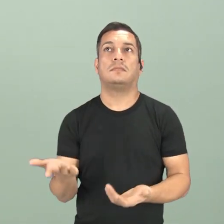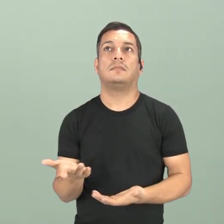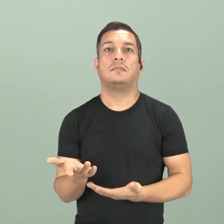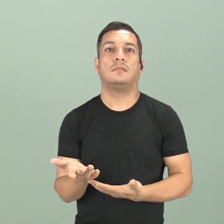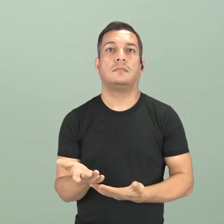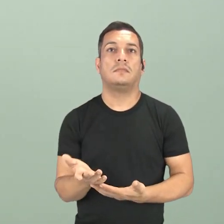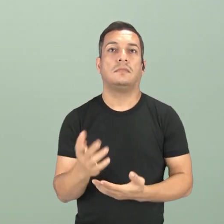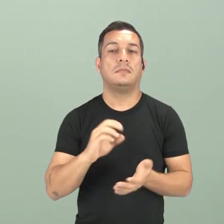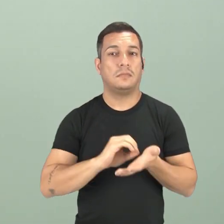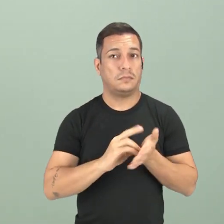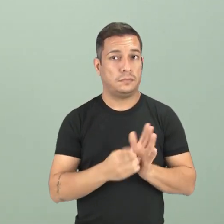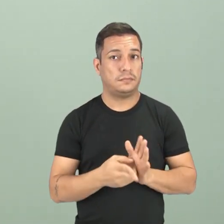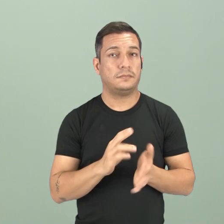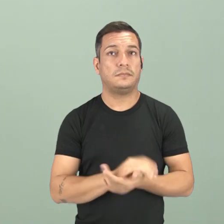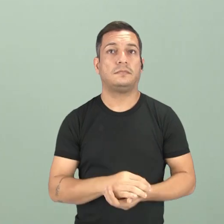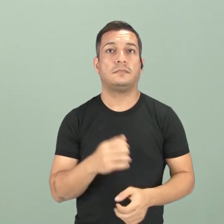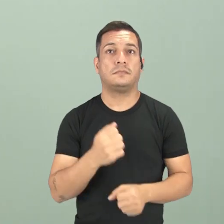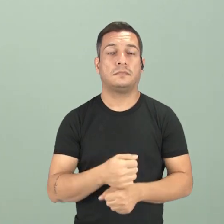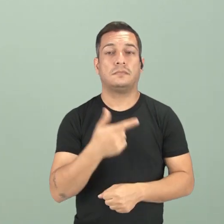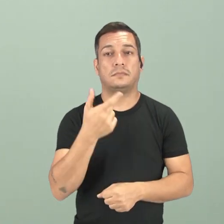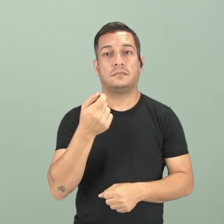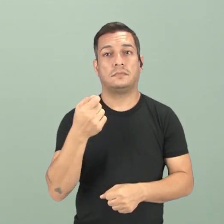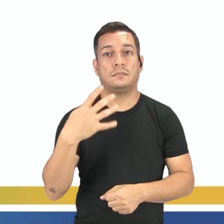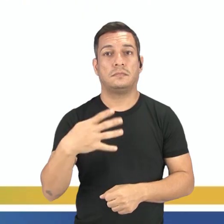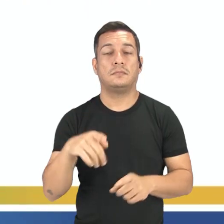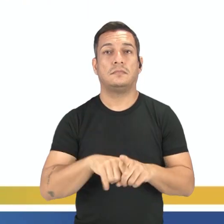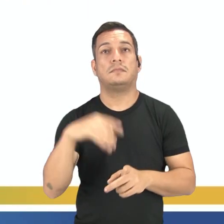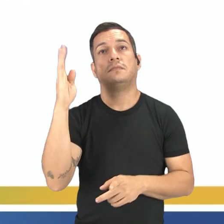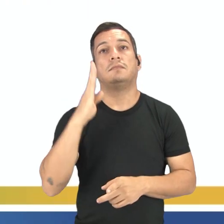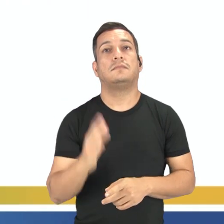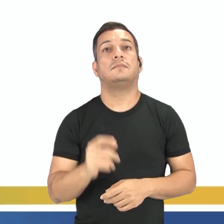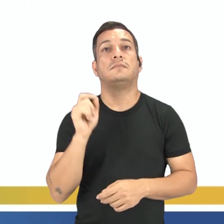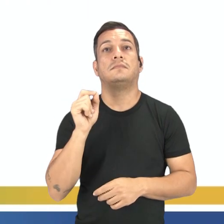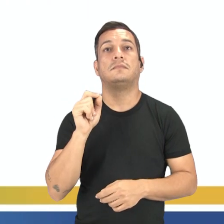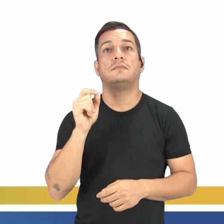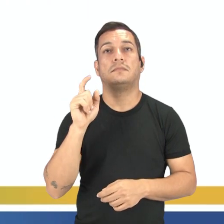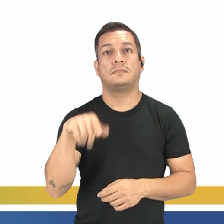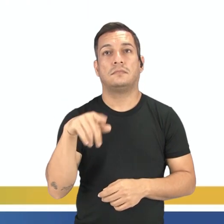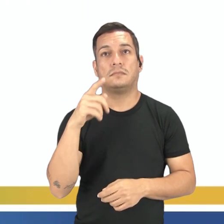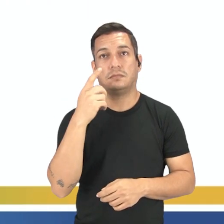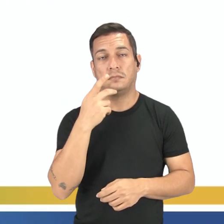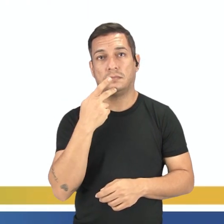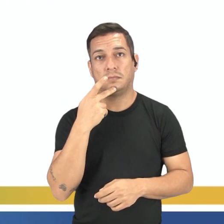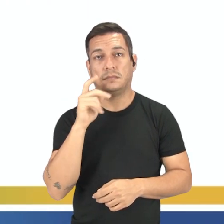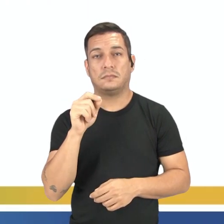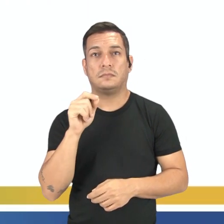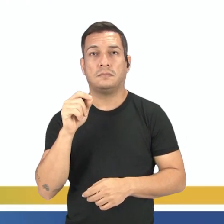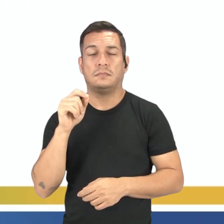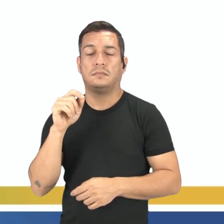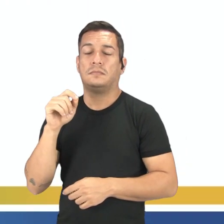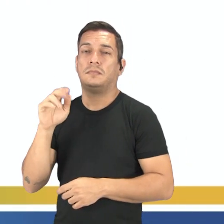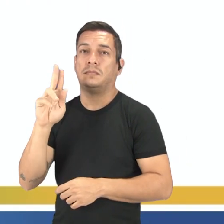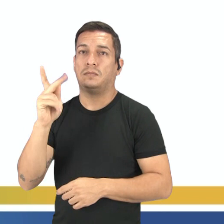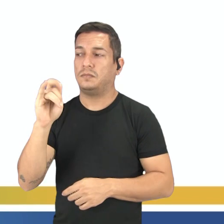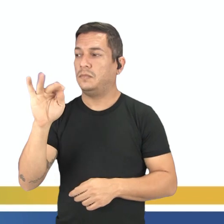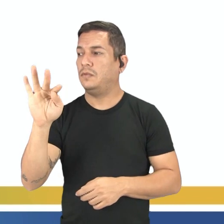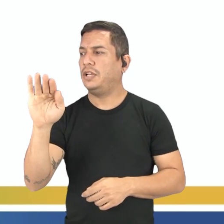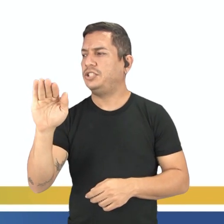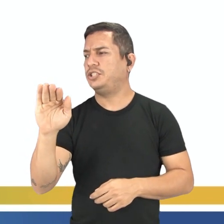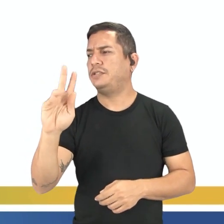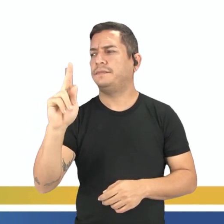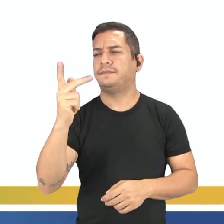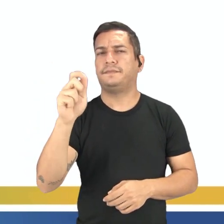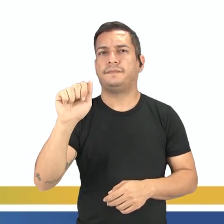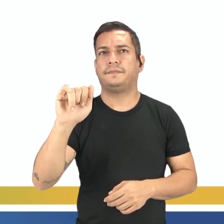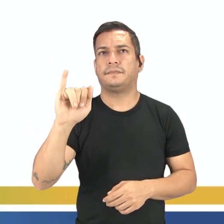intermédio da ONU. Em 2004, o Brasil comandou, como foi dito, em uma missão de paz no Haiti, mas isso aí